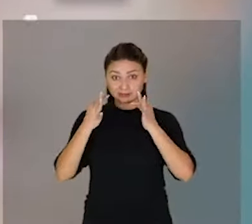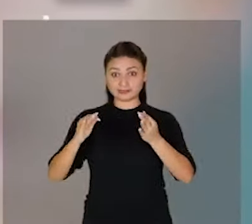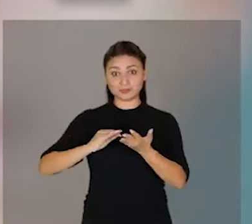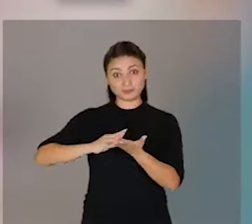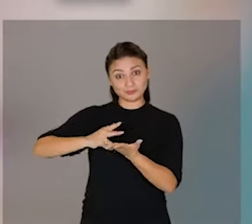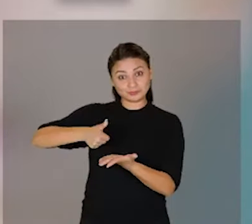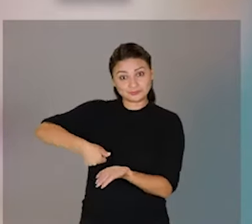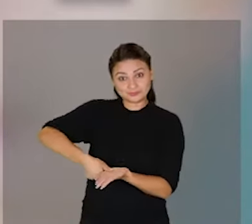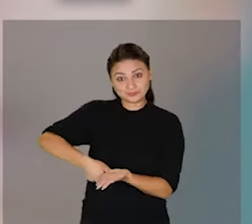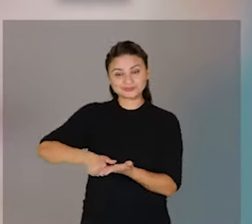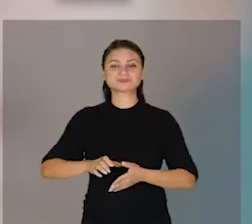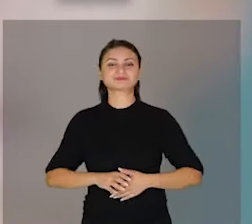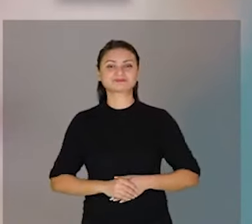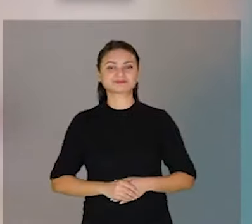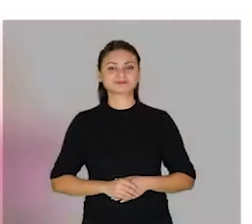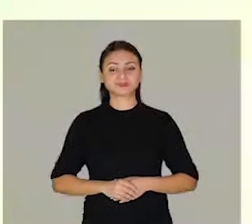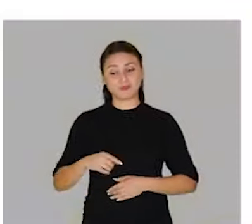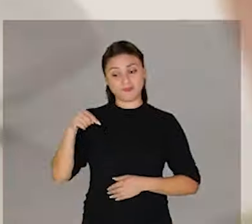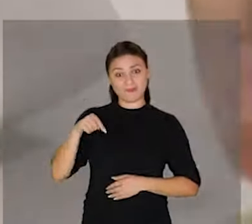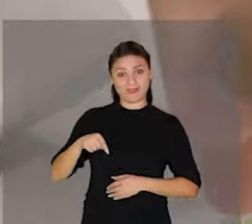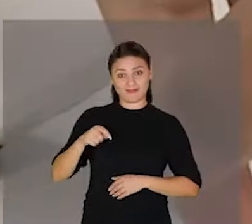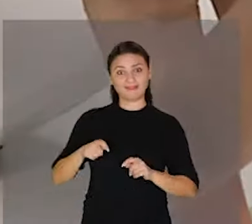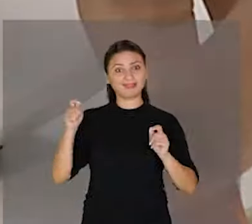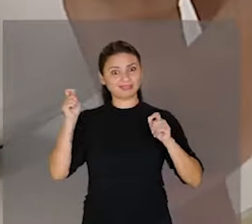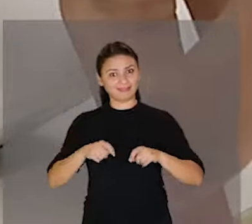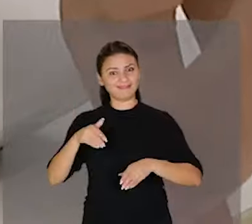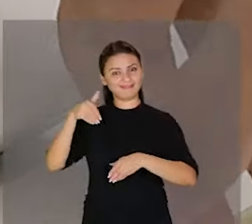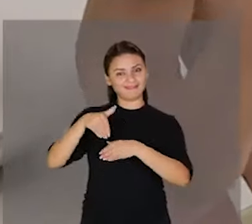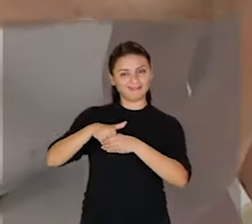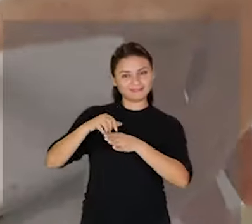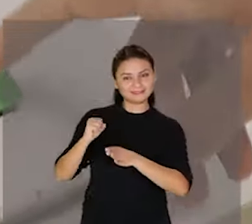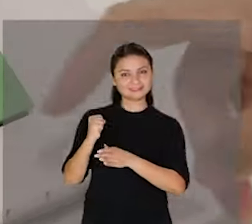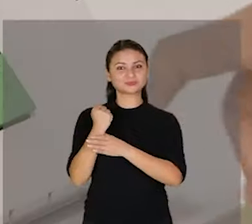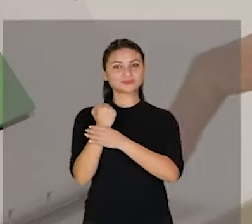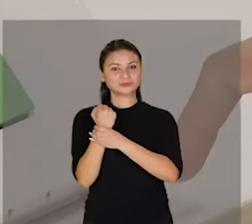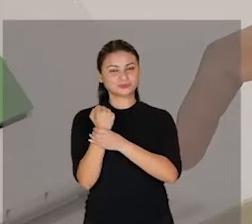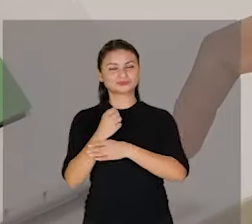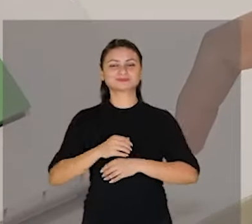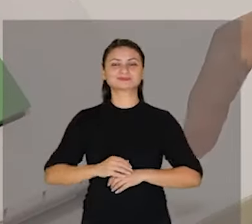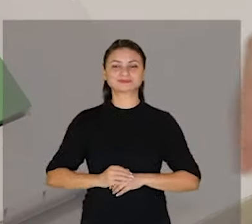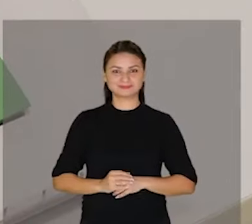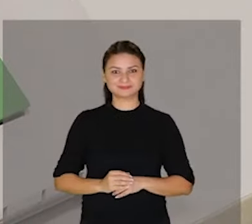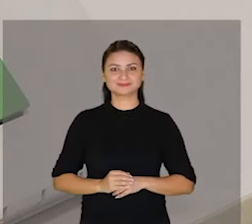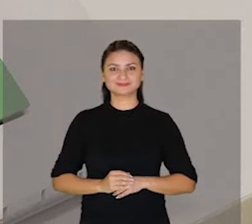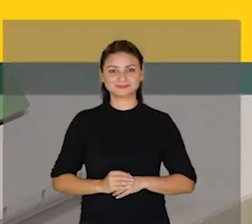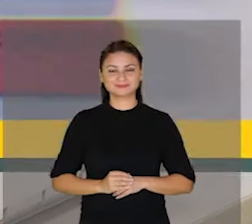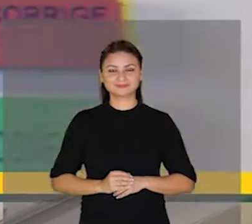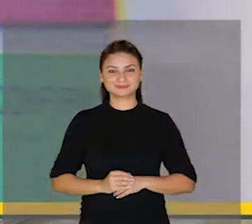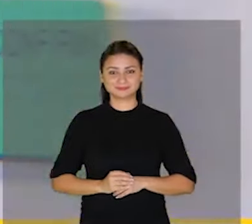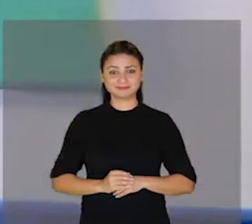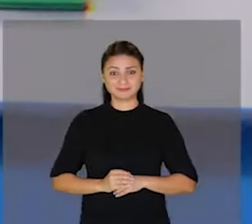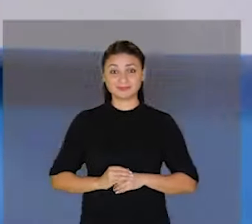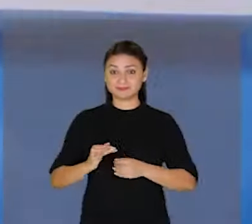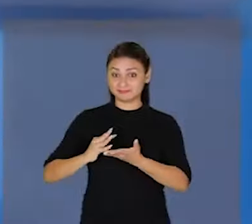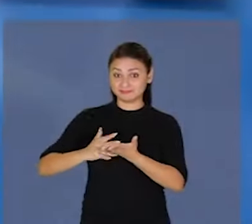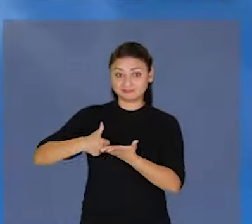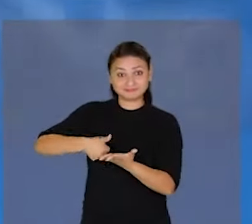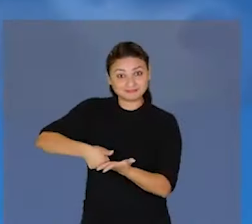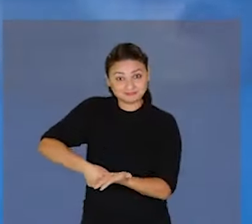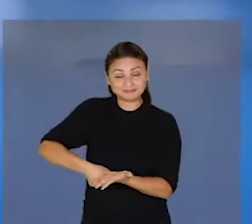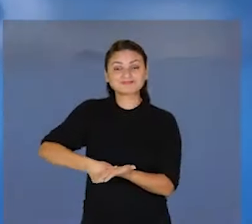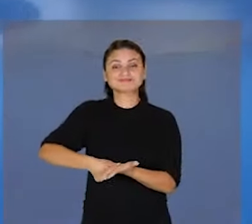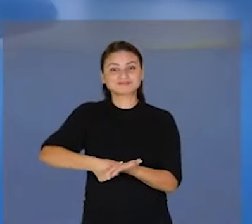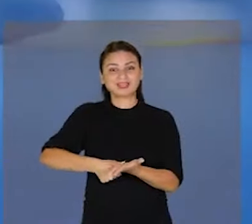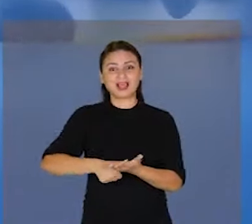isso, fique de olho na biometria. Com ela, o processo eleitoral ganha ainda mais segurança.